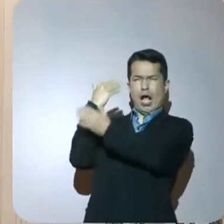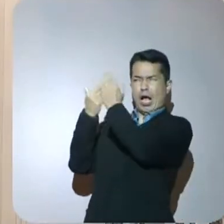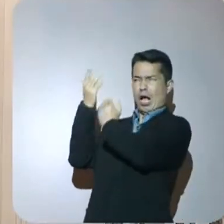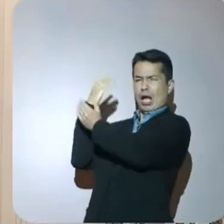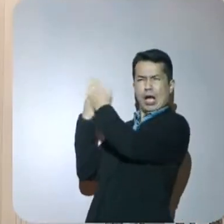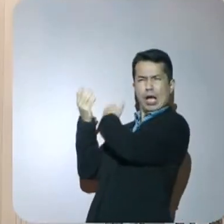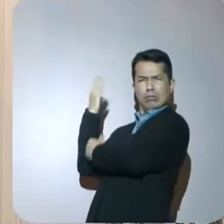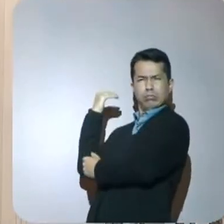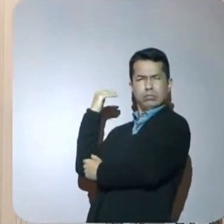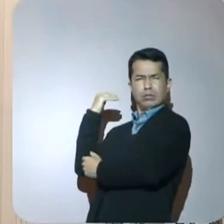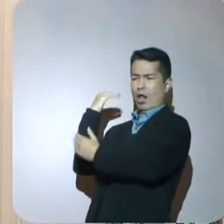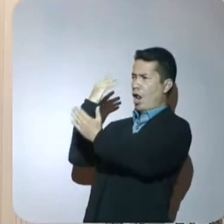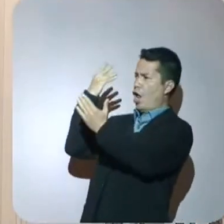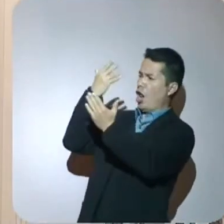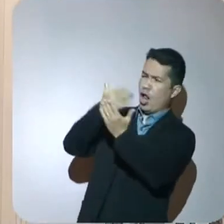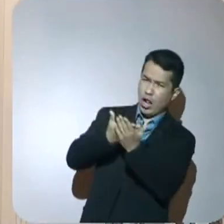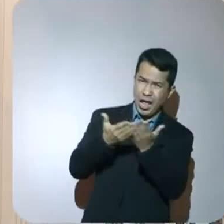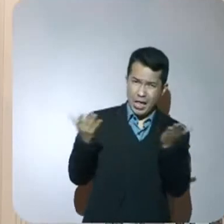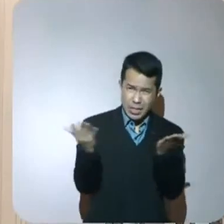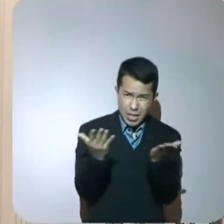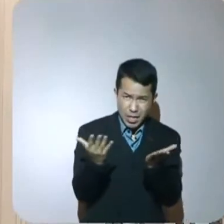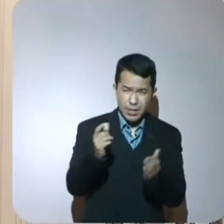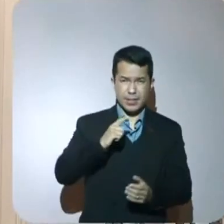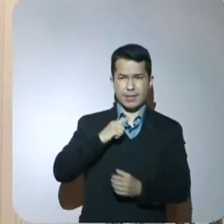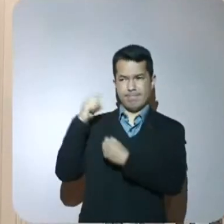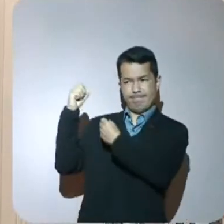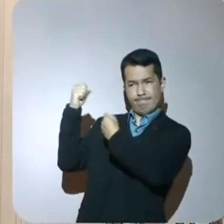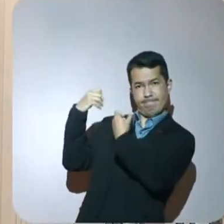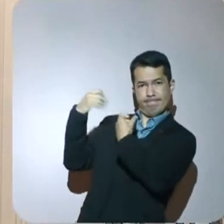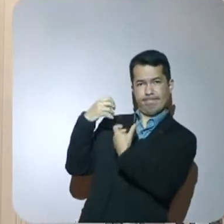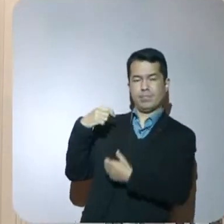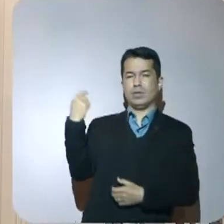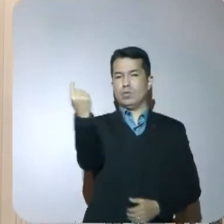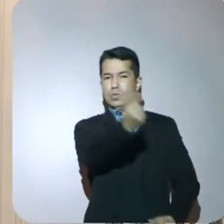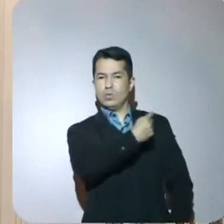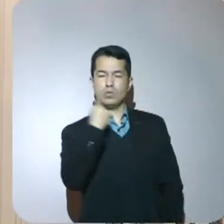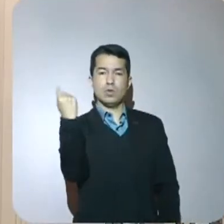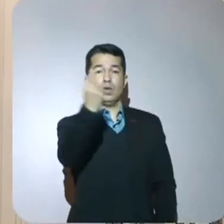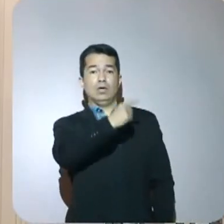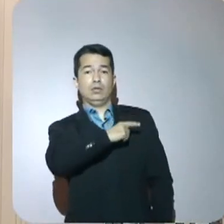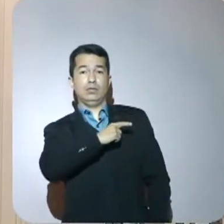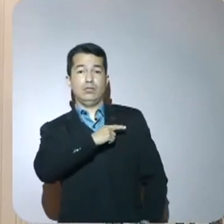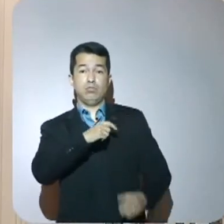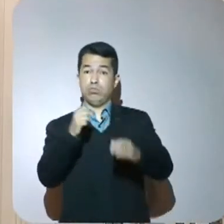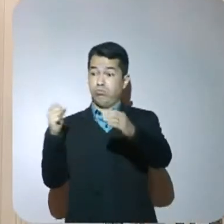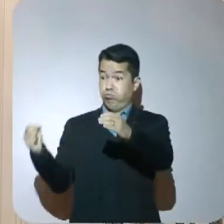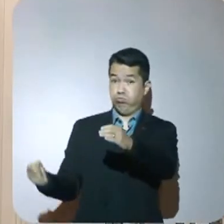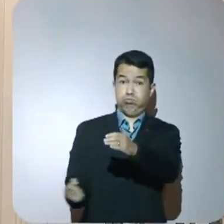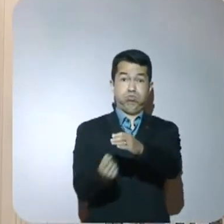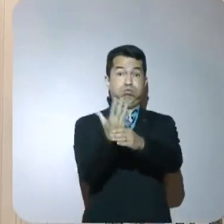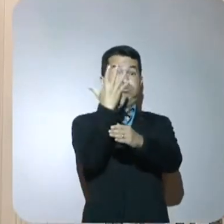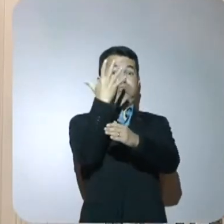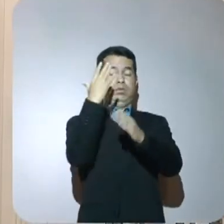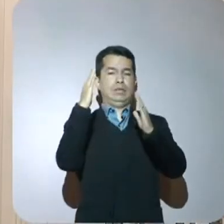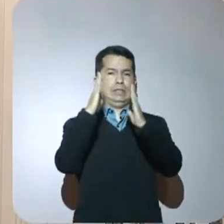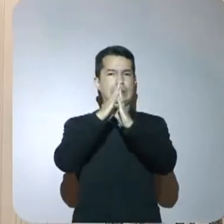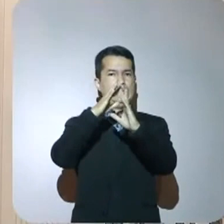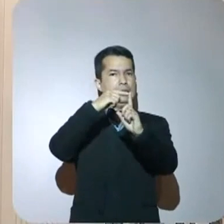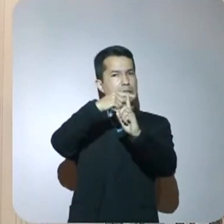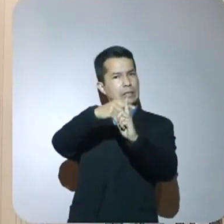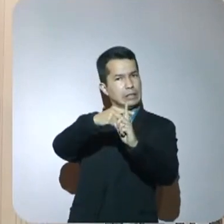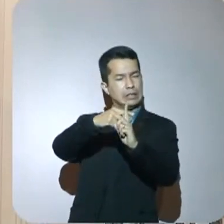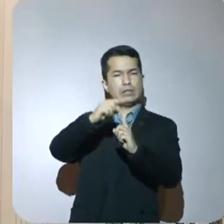que logo após um grande crescimento da igreja, existe a tendência da